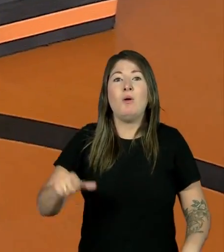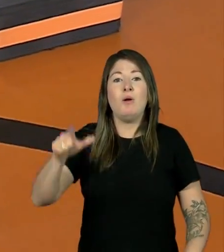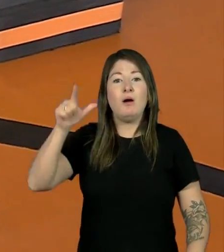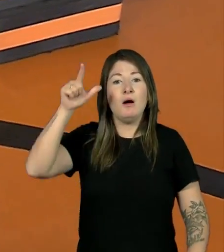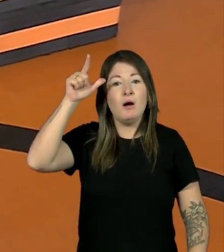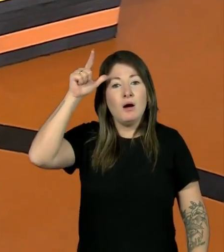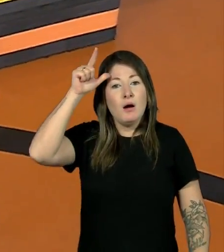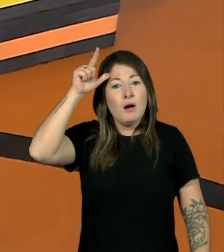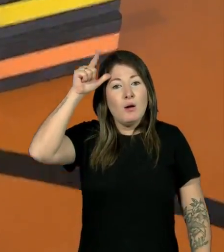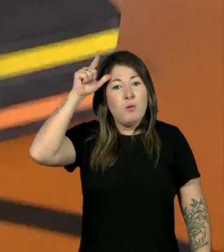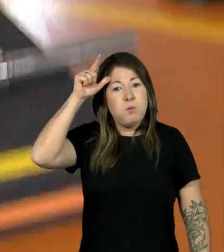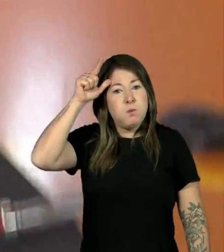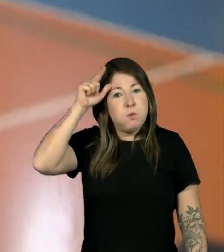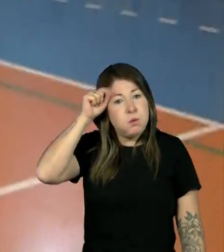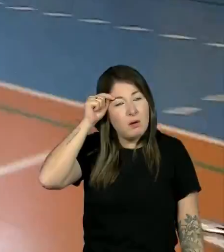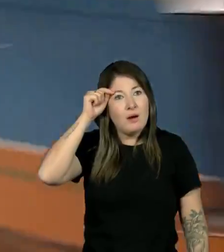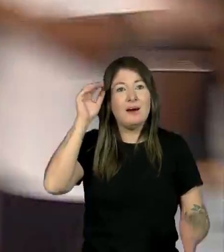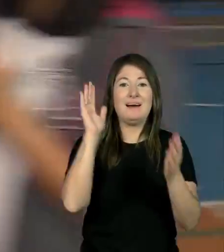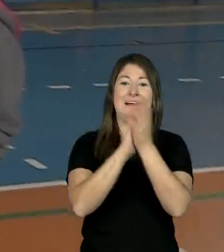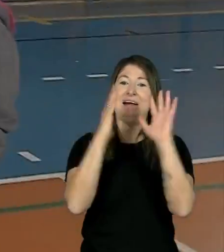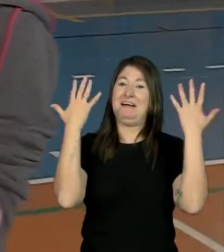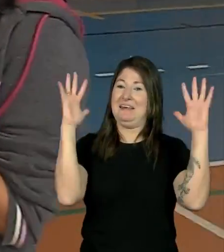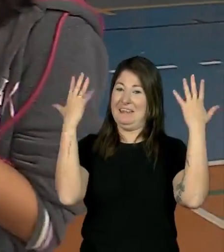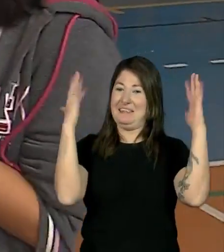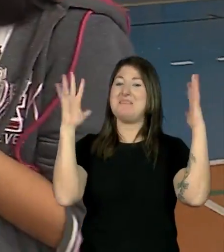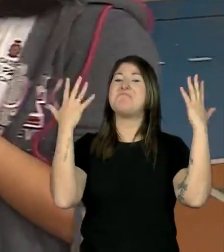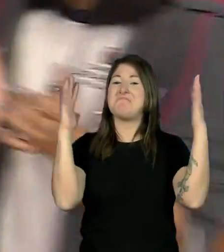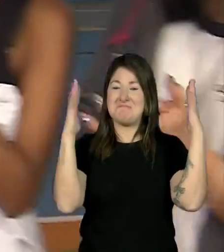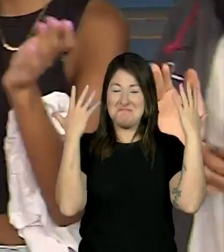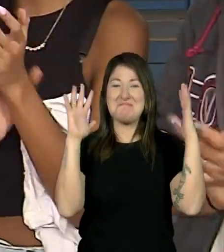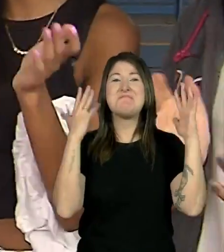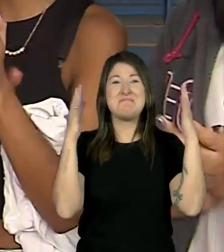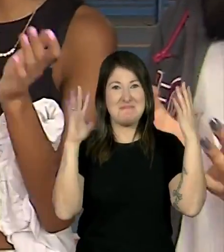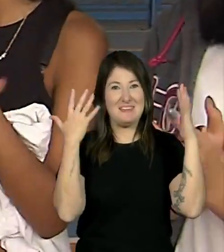Exato, nota 10, uma salva de palmas.